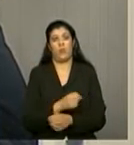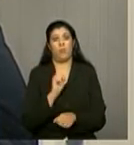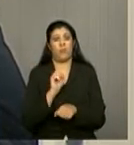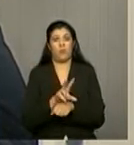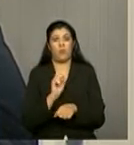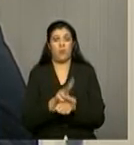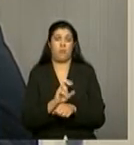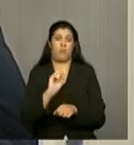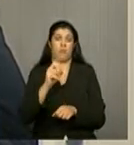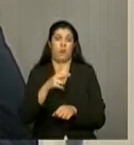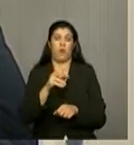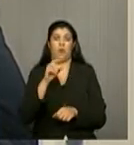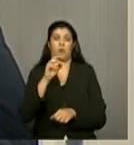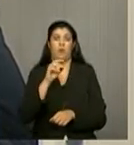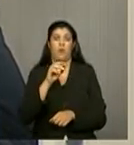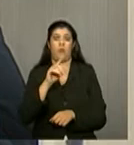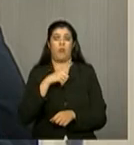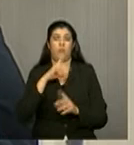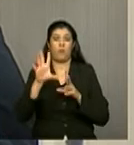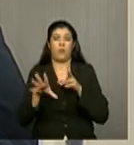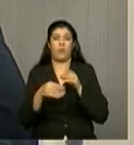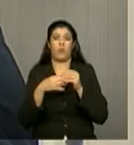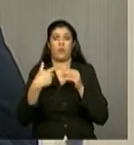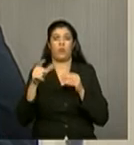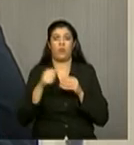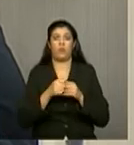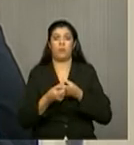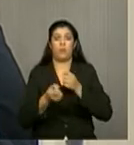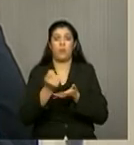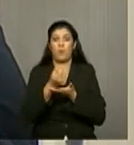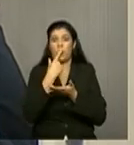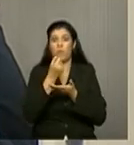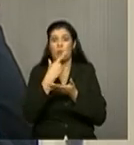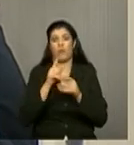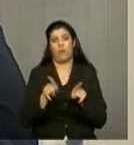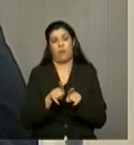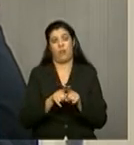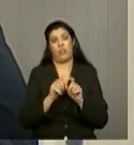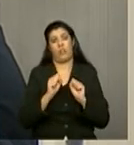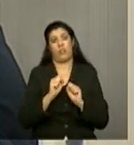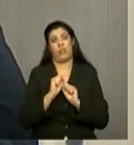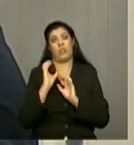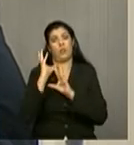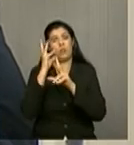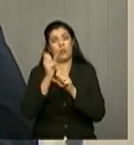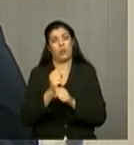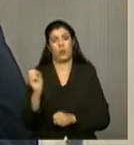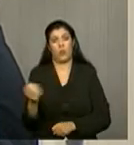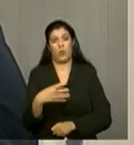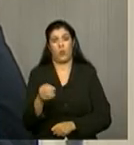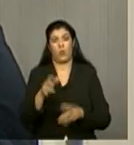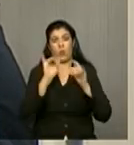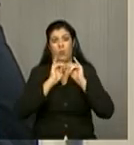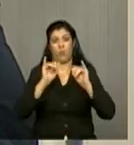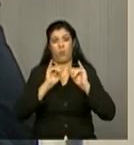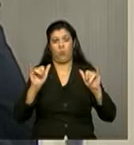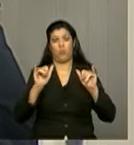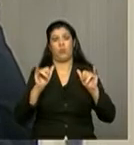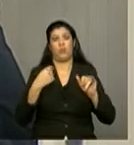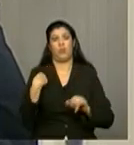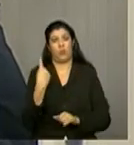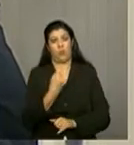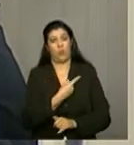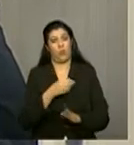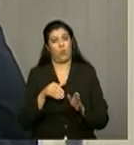envenenamento incluso como exemplo de medicamentos a 1 quando pude resistir novas informações que nos